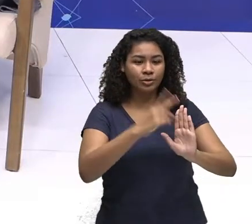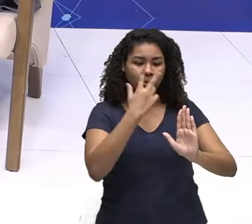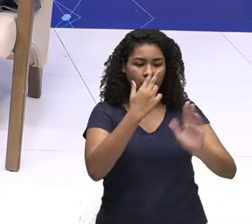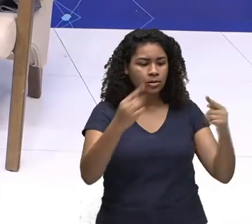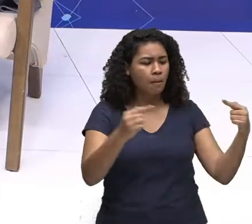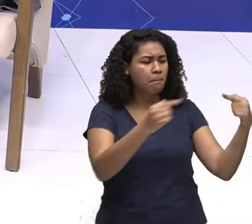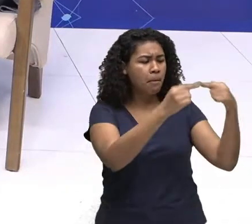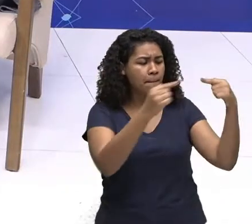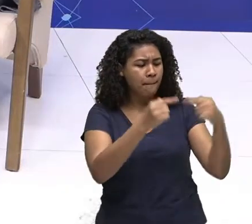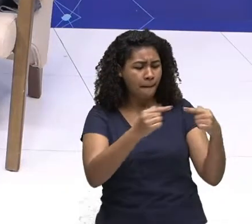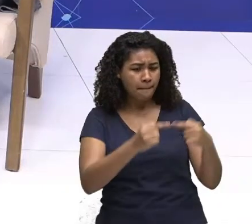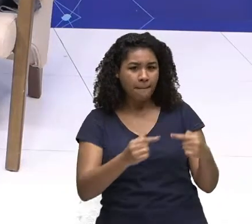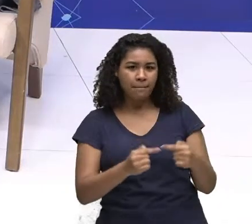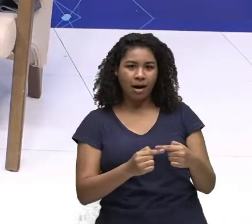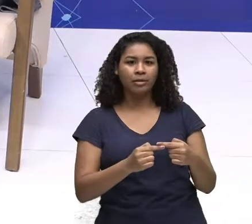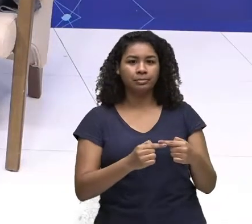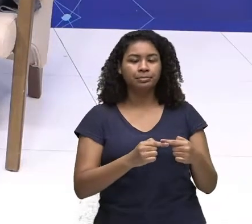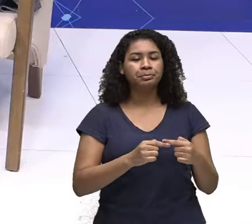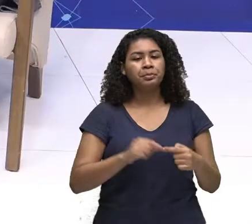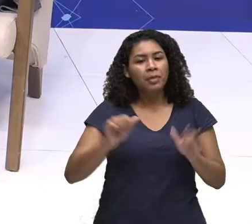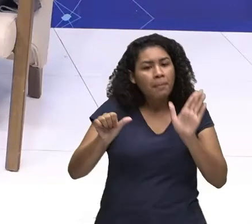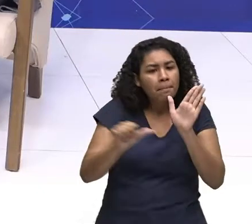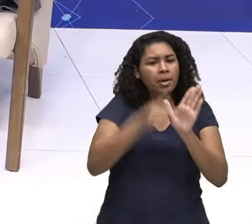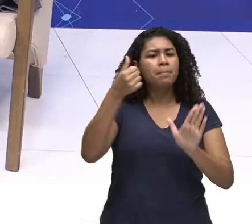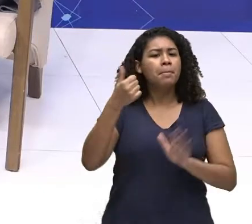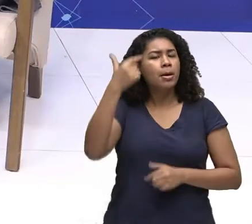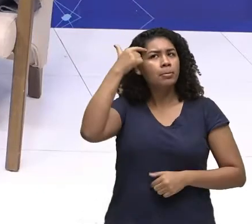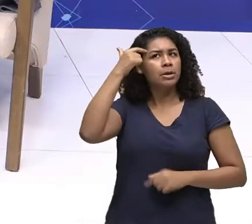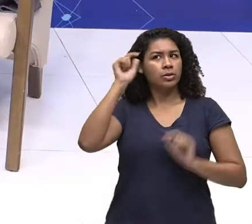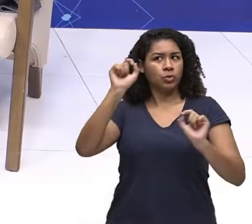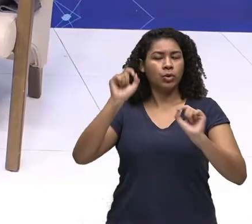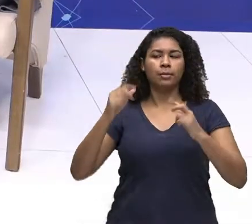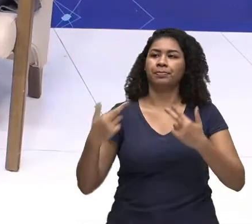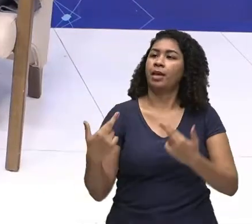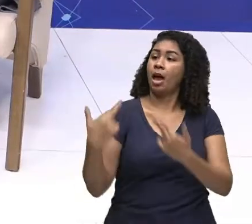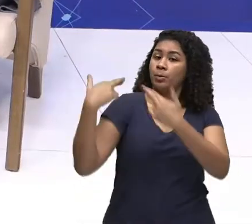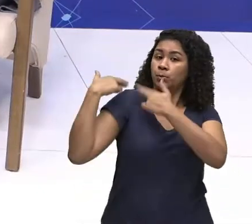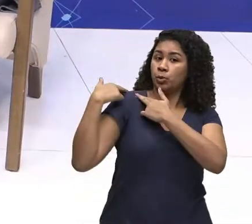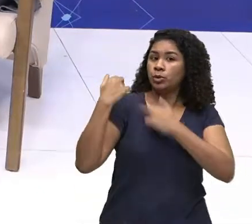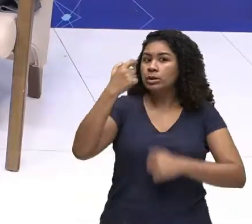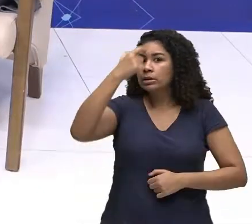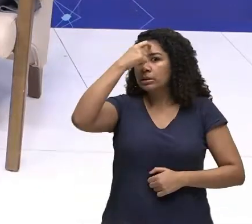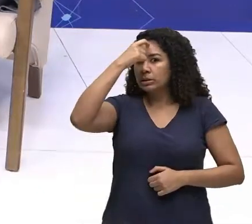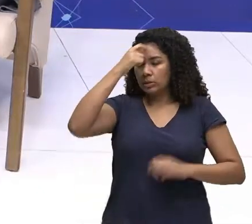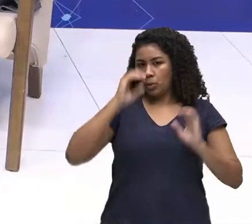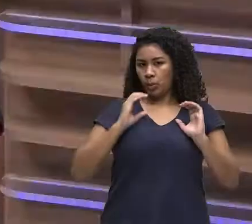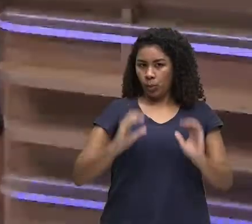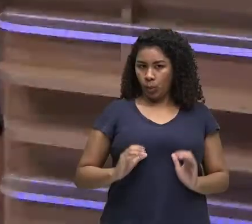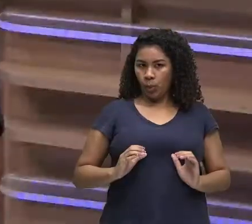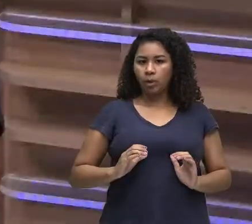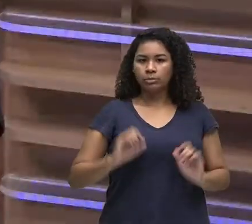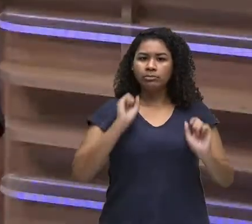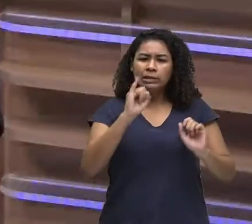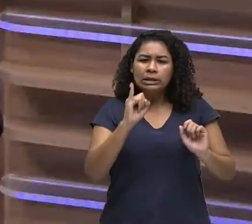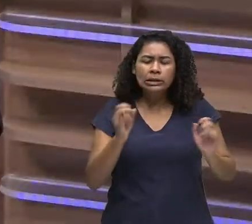né? A gente olha primeiro ali para a responsabilidade e para a cidadania. Se a gente parar para observar,